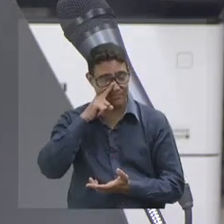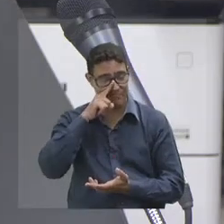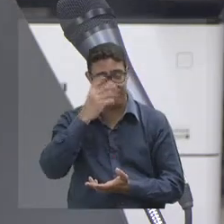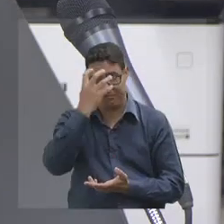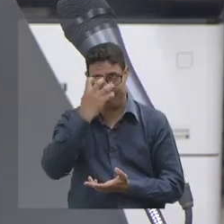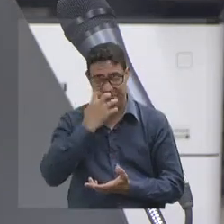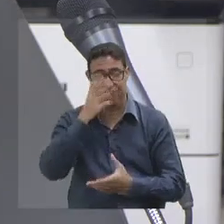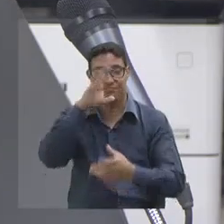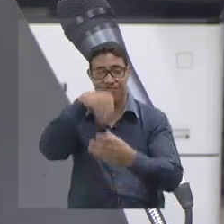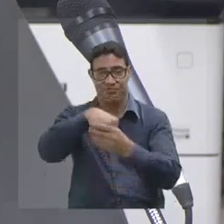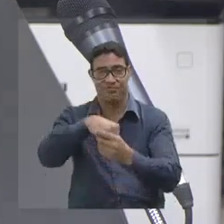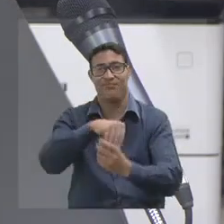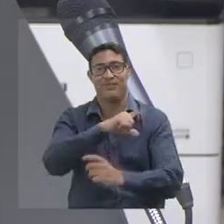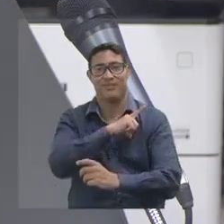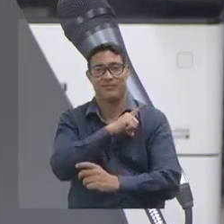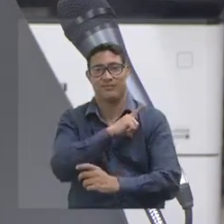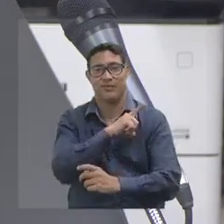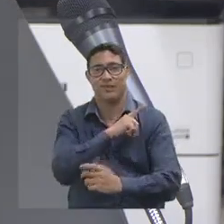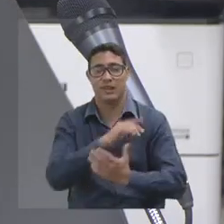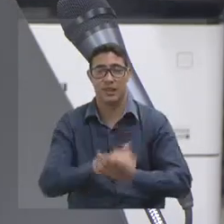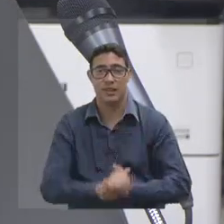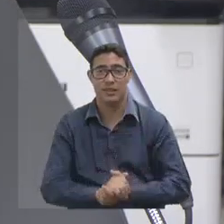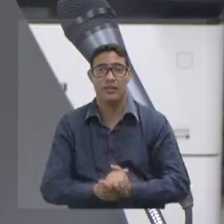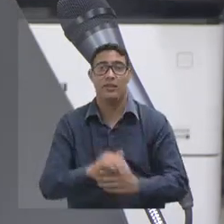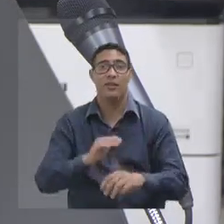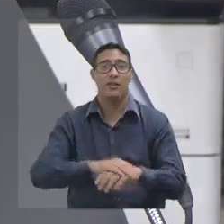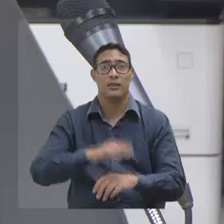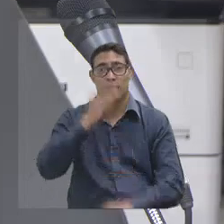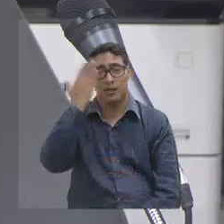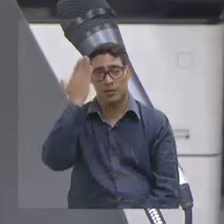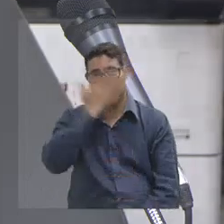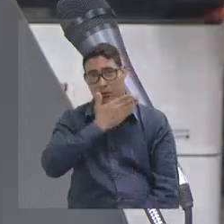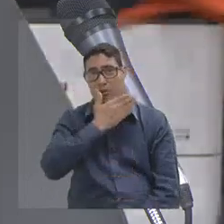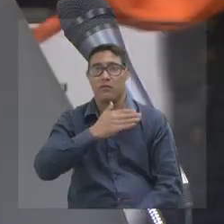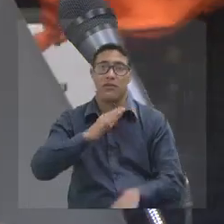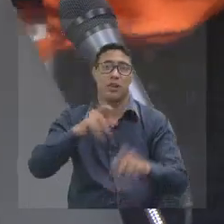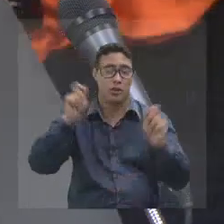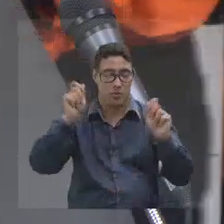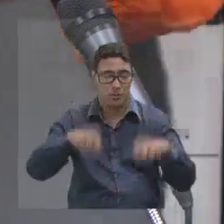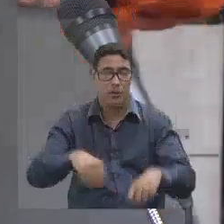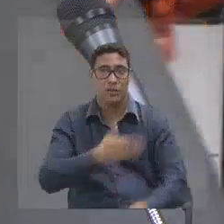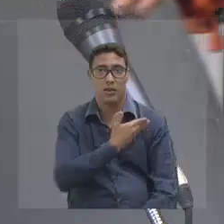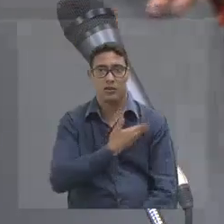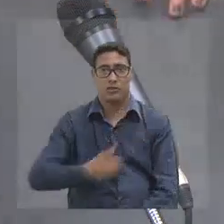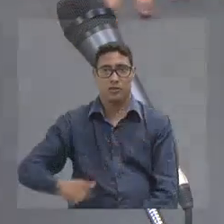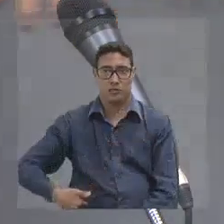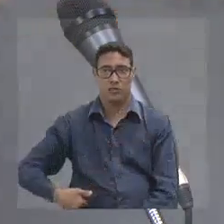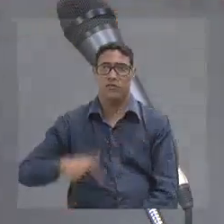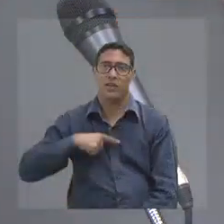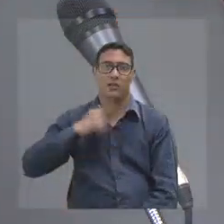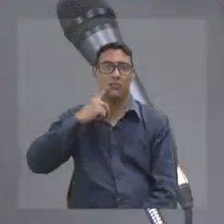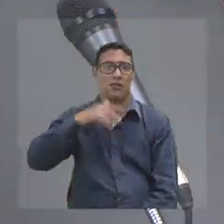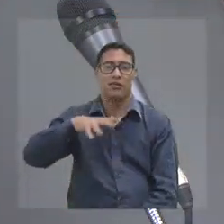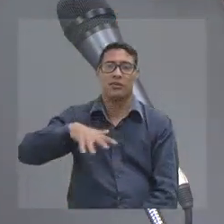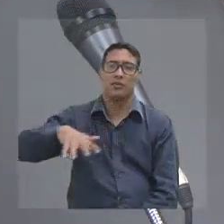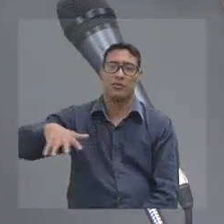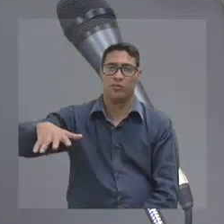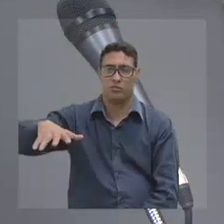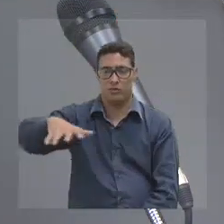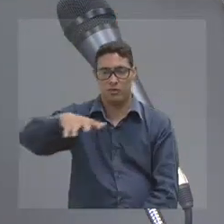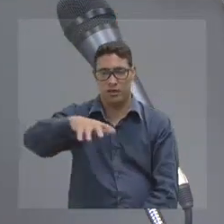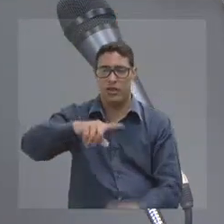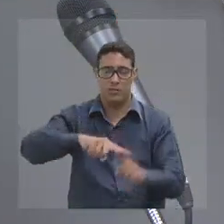ter certeza então gente a maior prova da seriedade já competência desse governo tá em todas as áreas Mas esta para mim